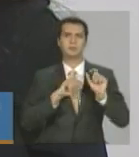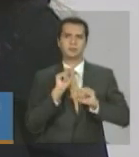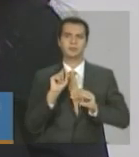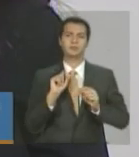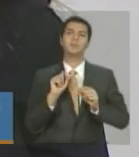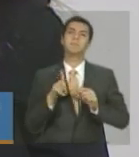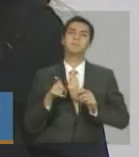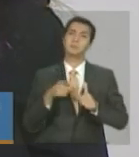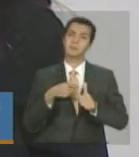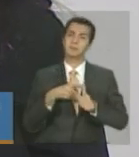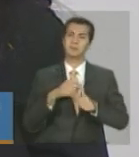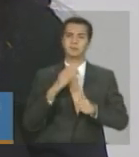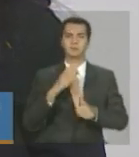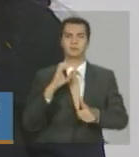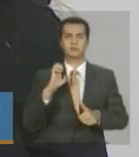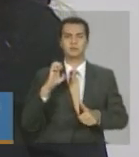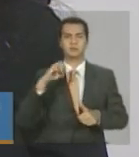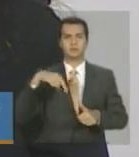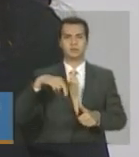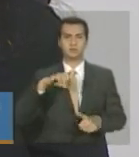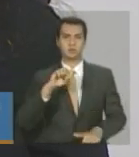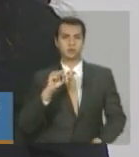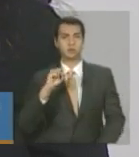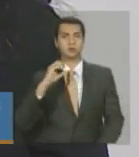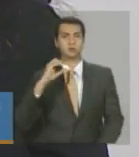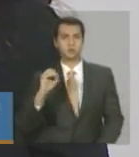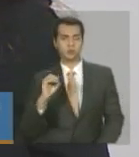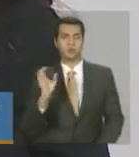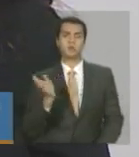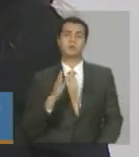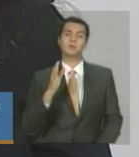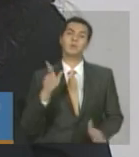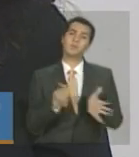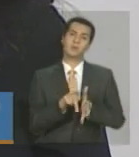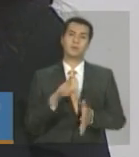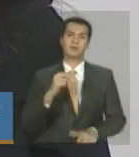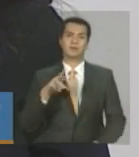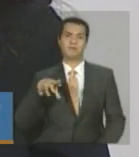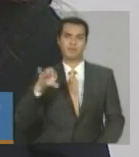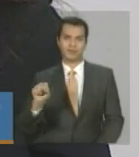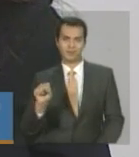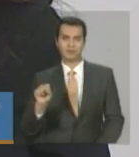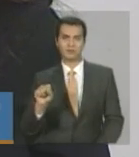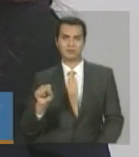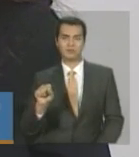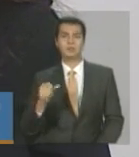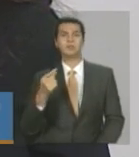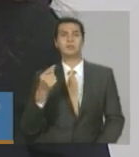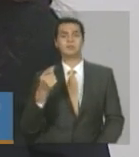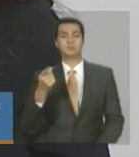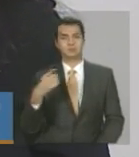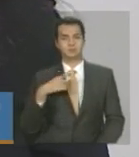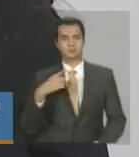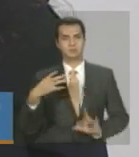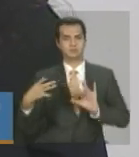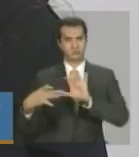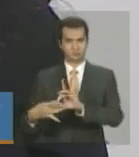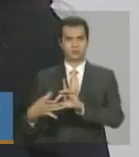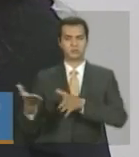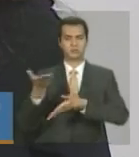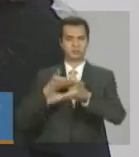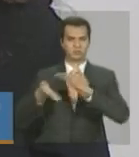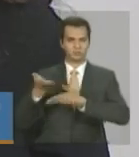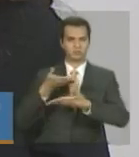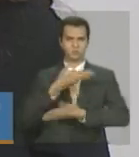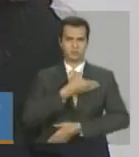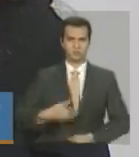CRAS que procurasse conhecer não só os CRAS cofinanciados, mas também pelo governo